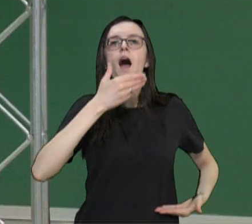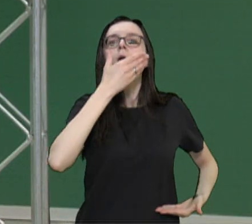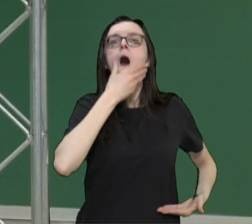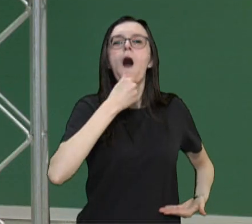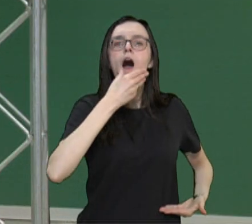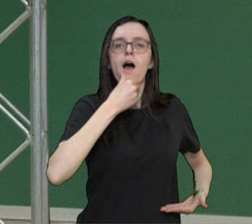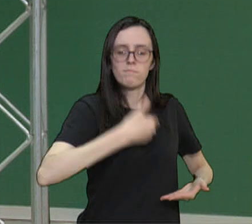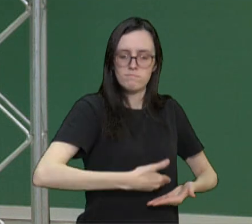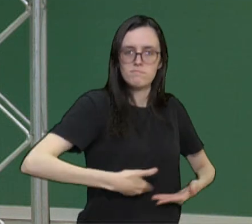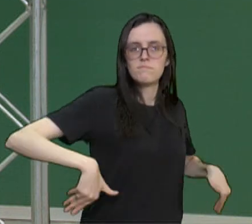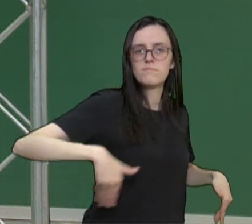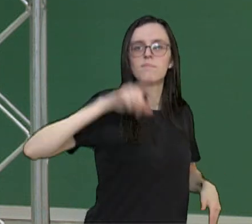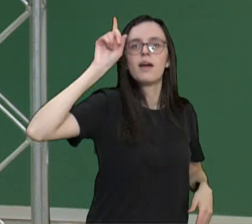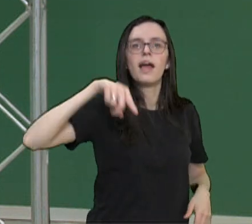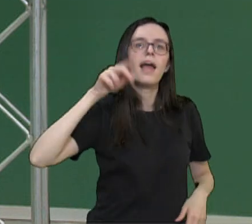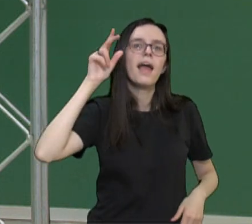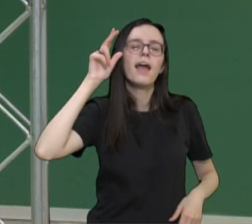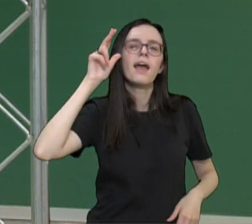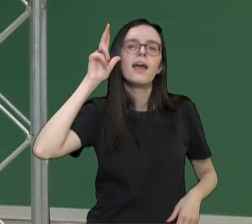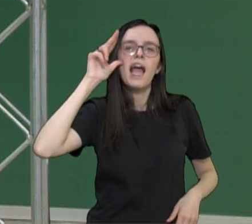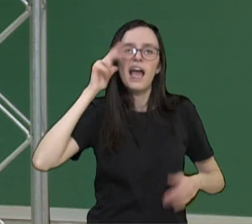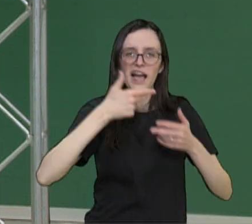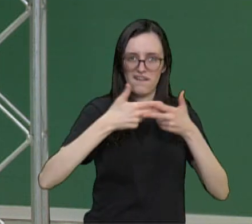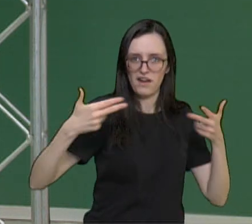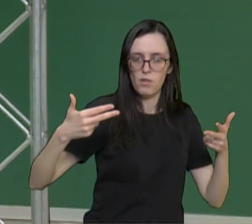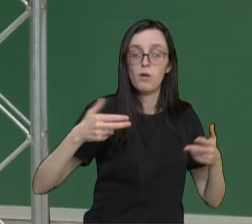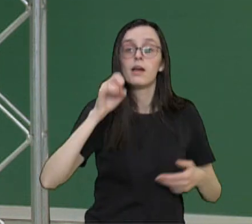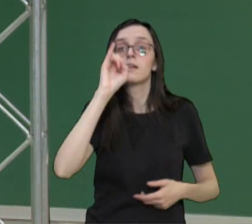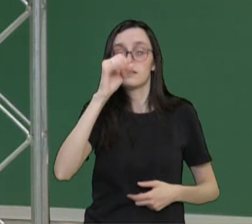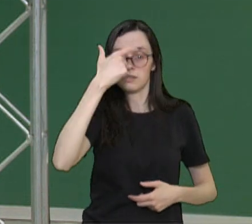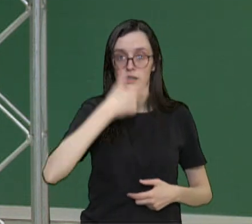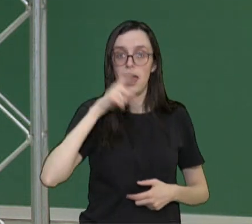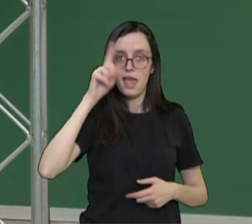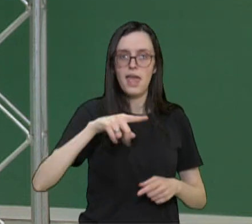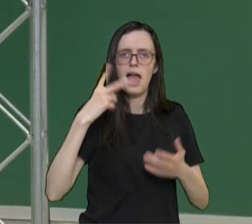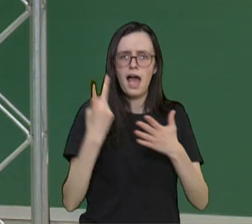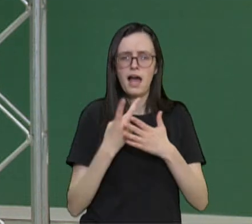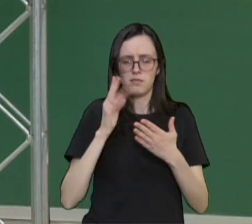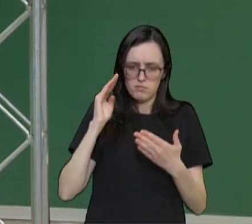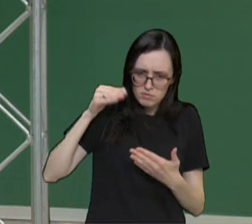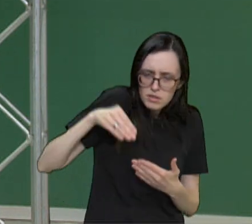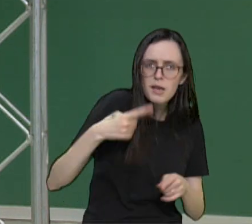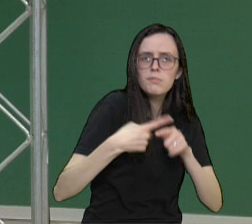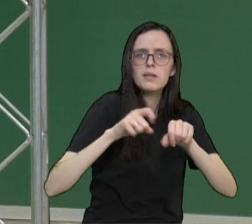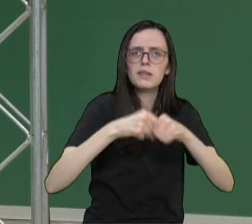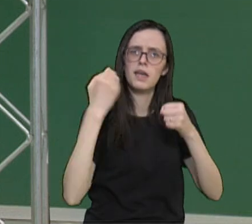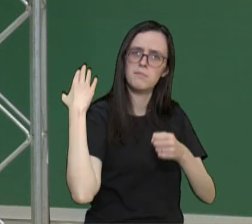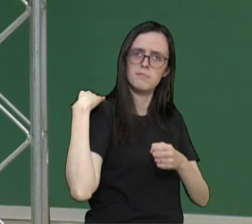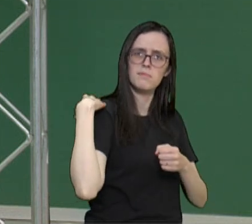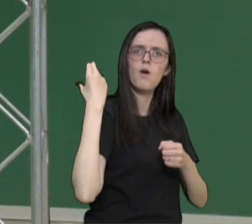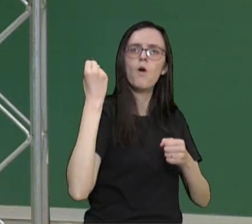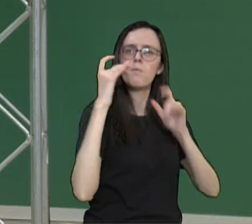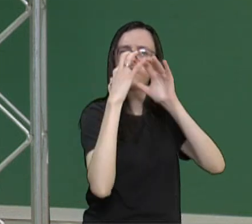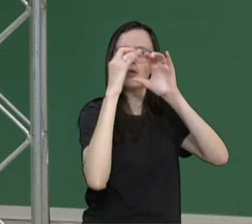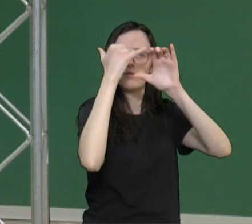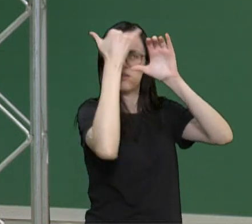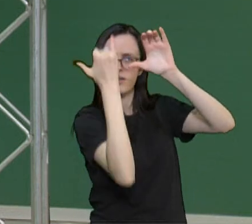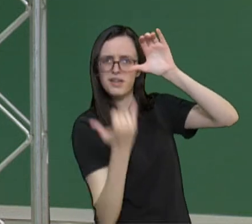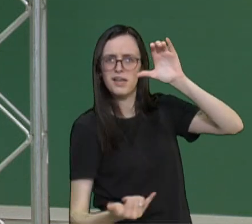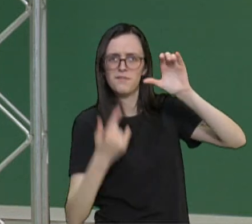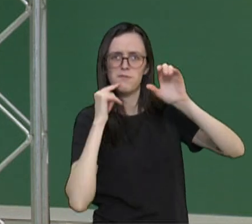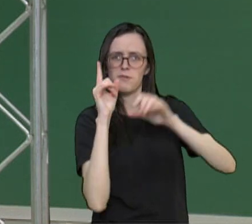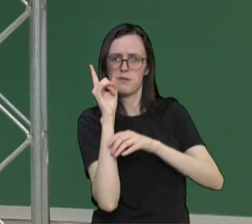era inadmissível, porque eles trabalhavam em cima da composição, toda característica. Então aqui você